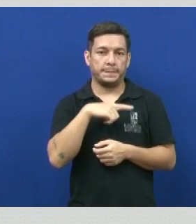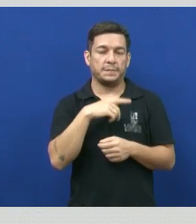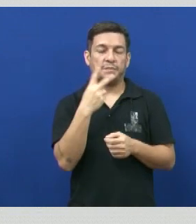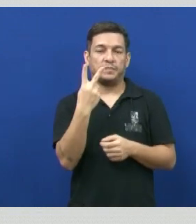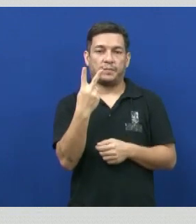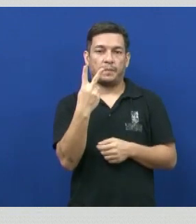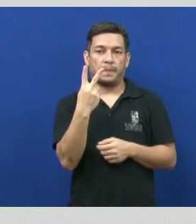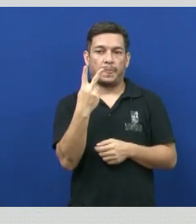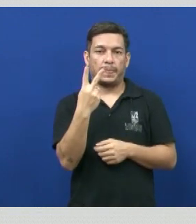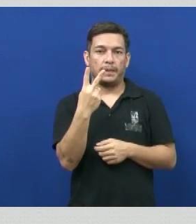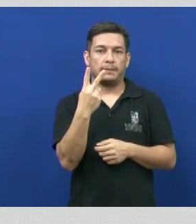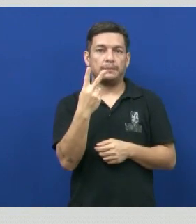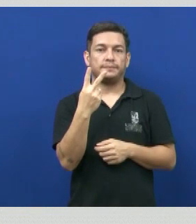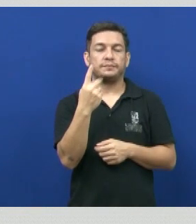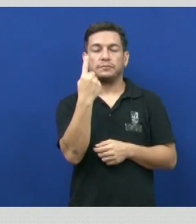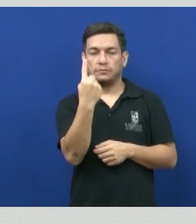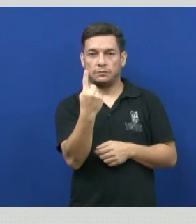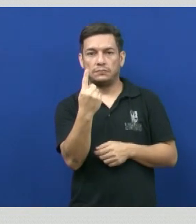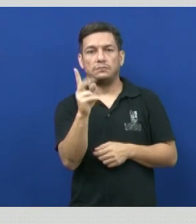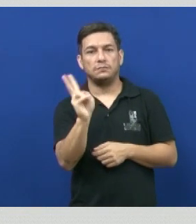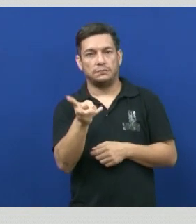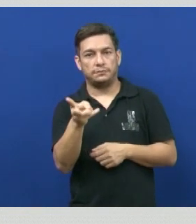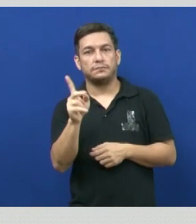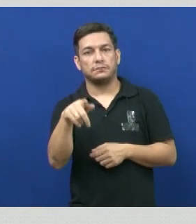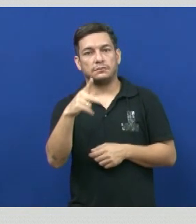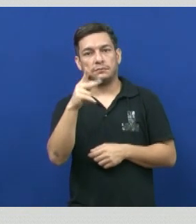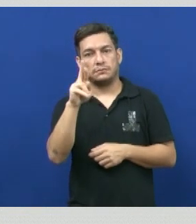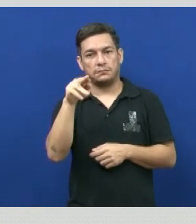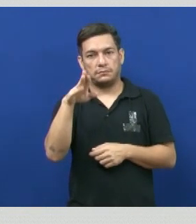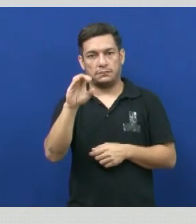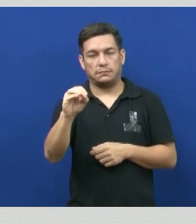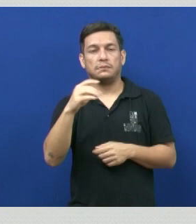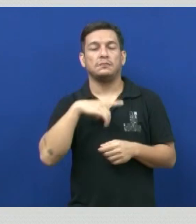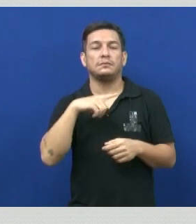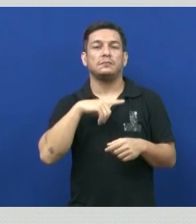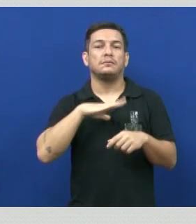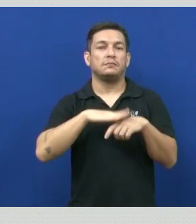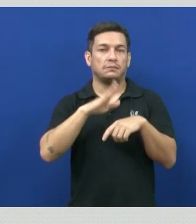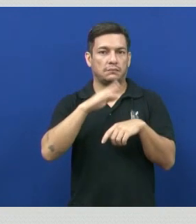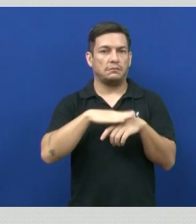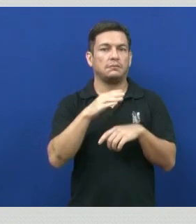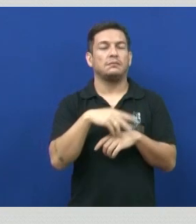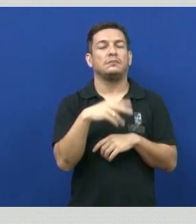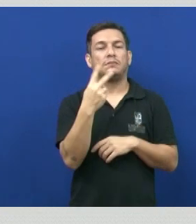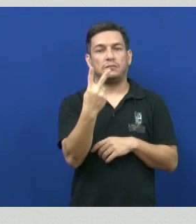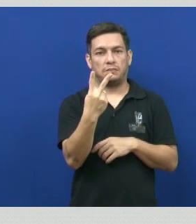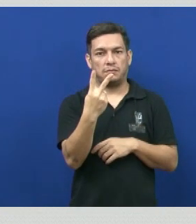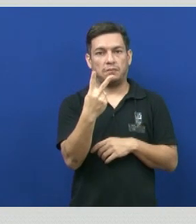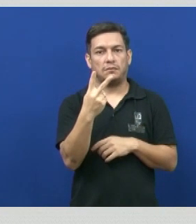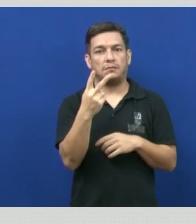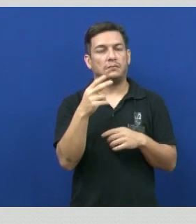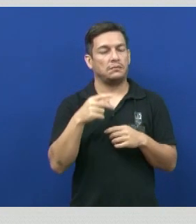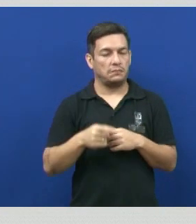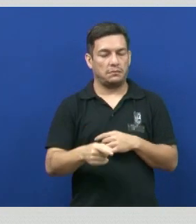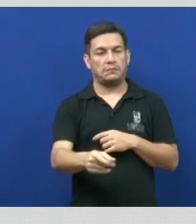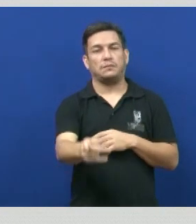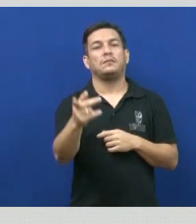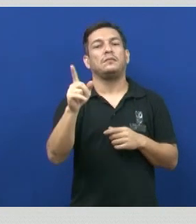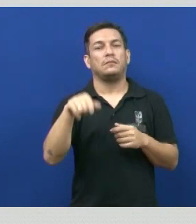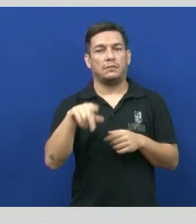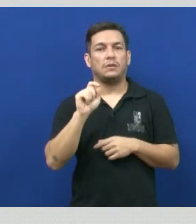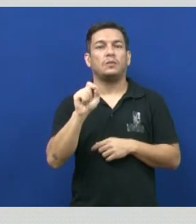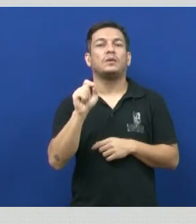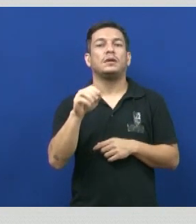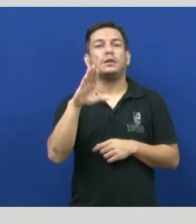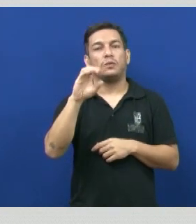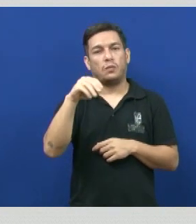2 divisores, o 1 e ele mesmo, ele é primo. Se ele tiver mais do que 2 divisores, e aí infinitamente, então eu